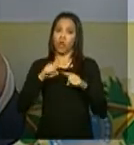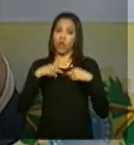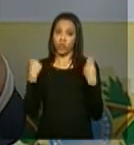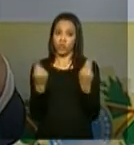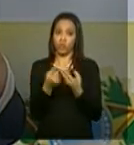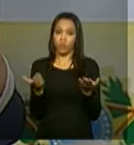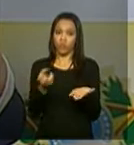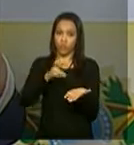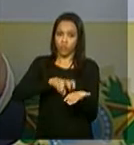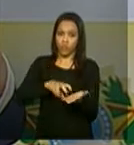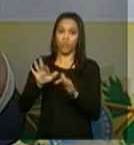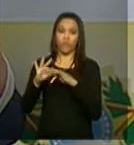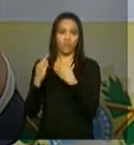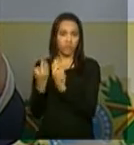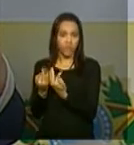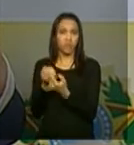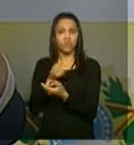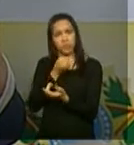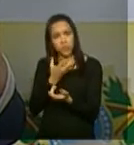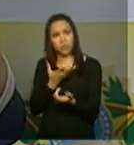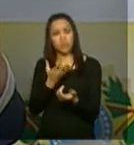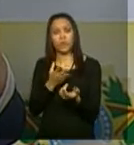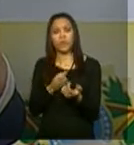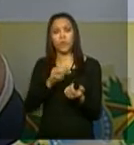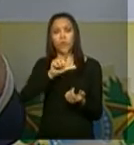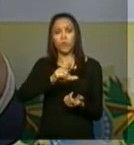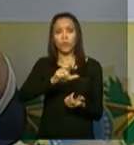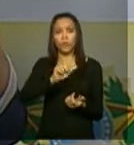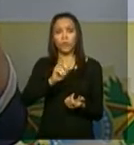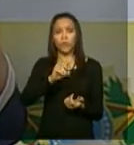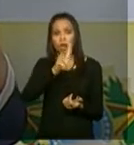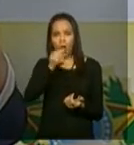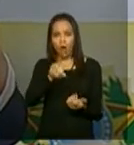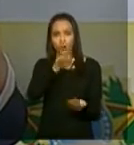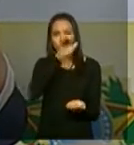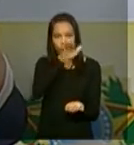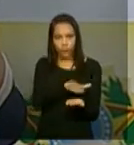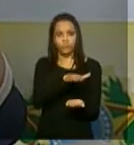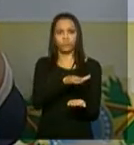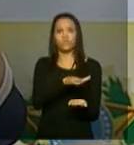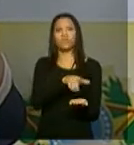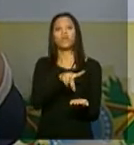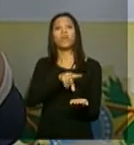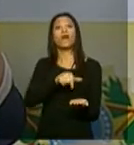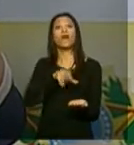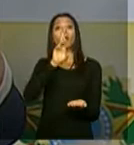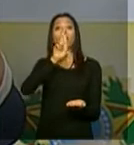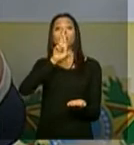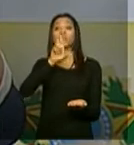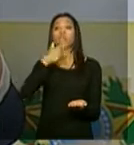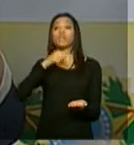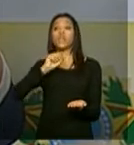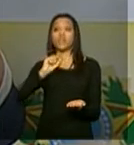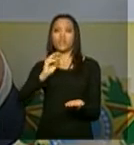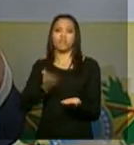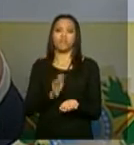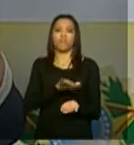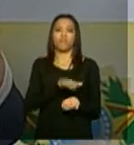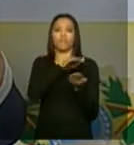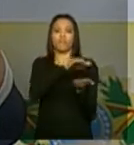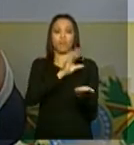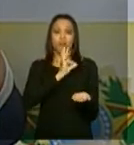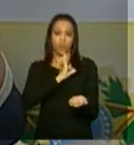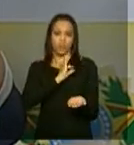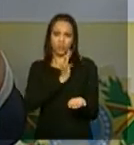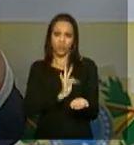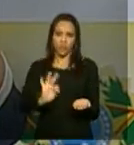bastante adequada ou seja um laudo integral integral e ficará sob a responsabilidade da polícia federal serão